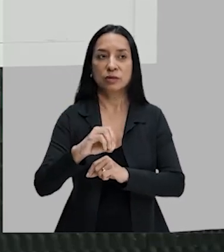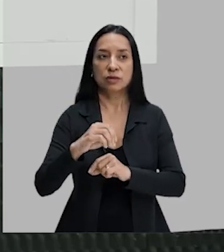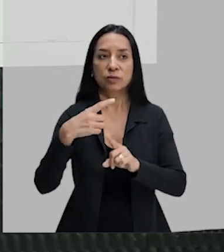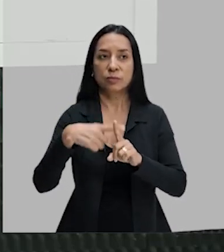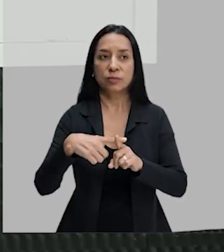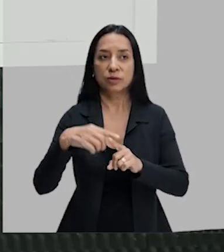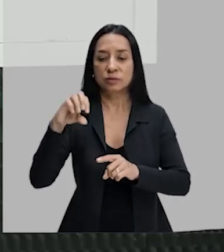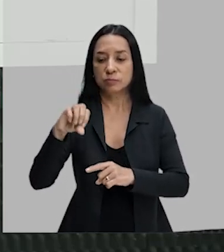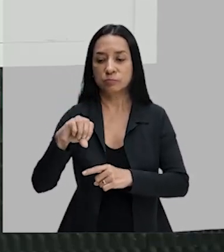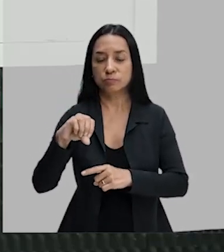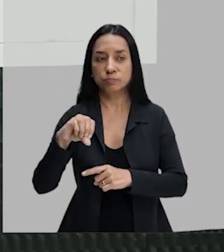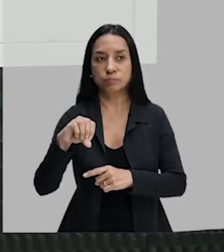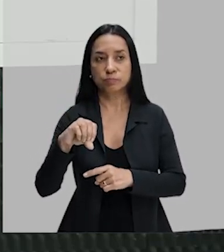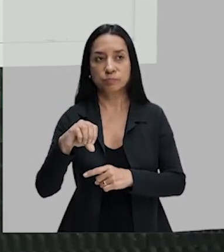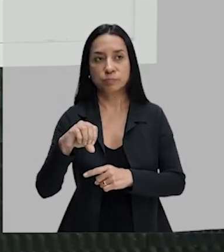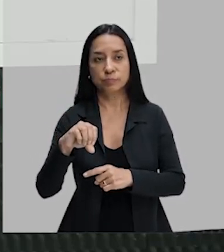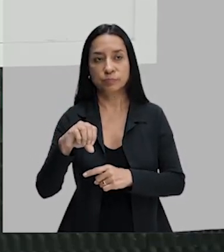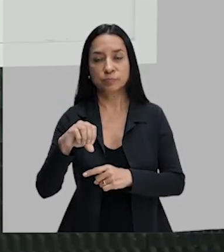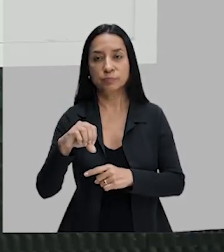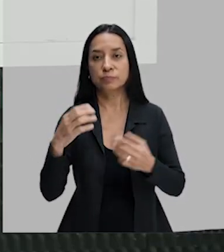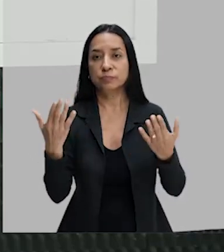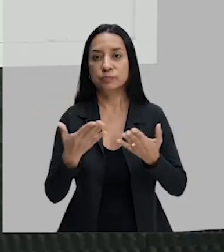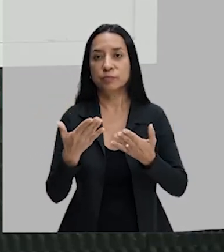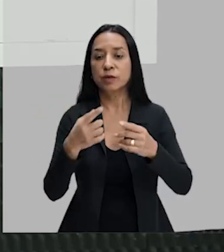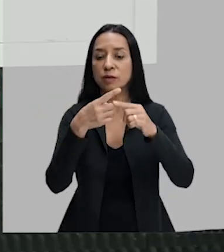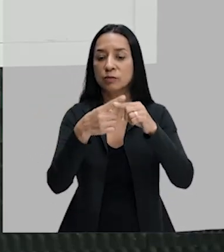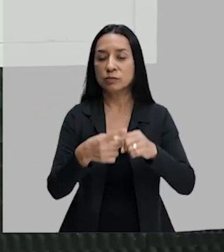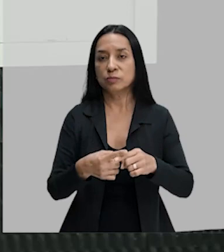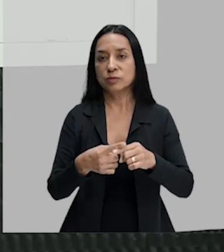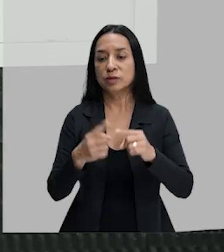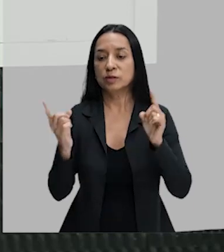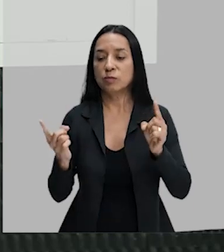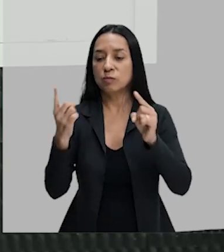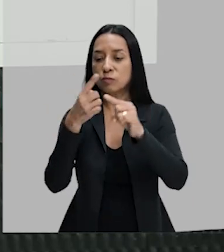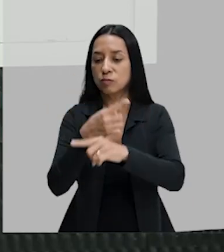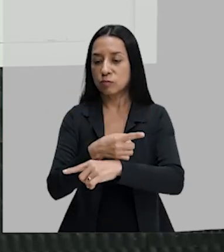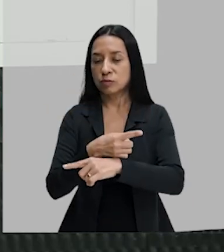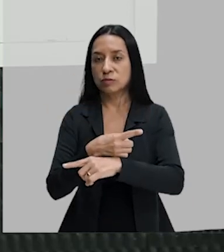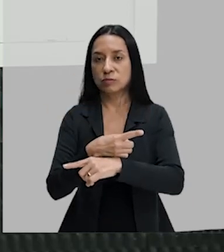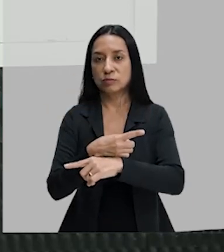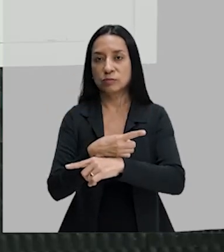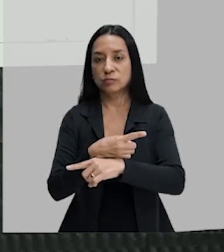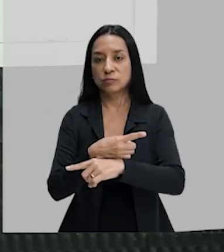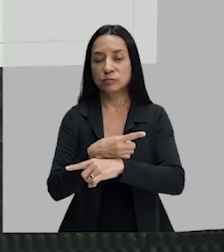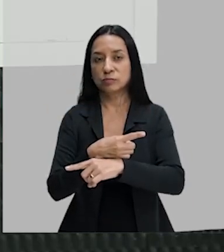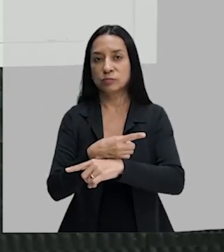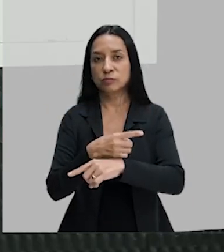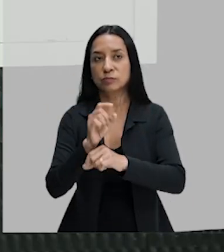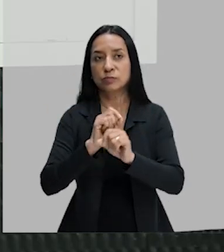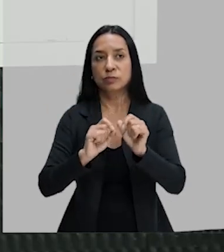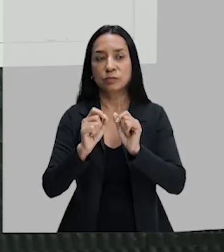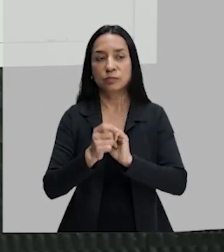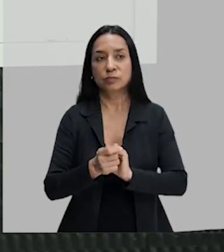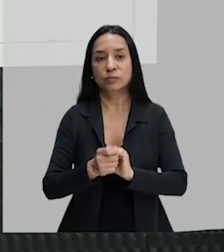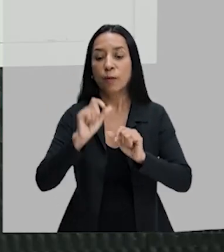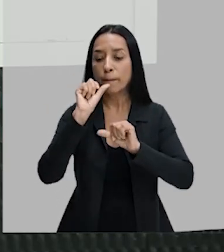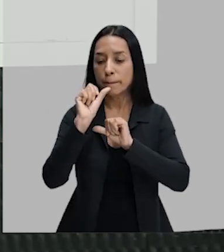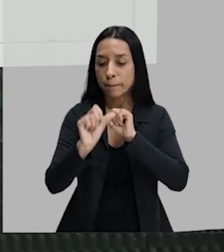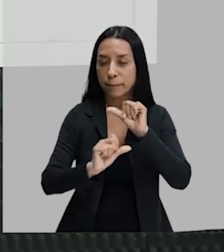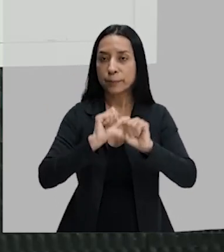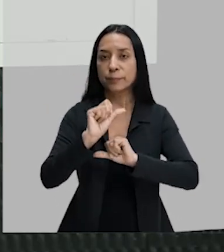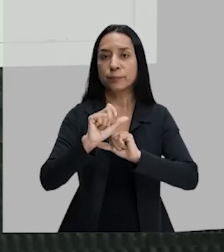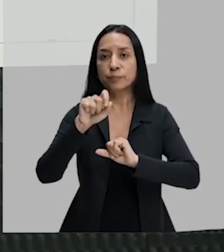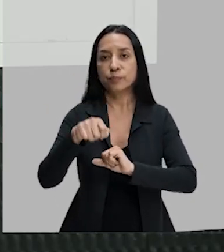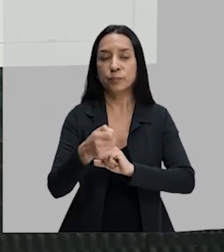Mais 9. Agora a multiplicação vai ser na volta. Na volta eu multiplico e mudo o sinal, né,